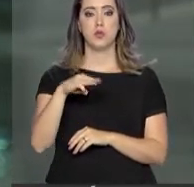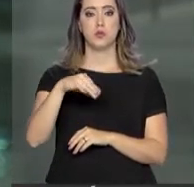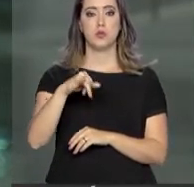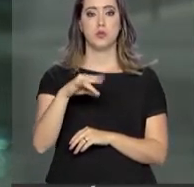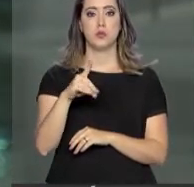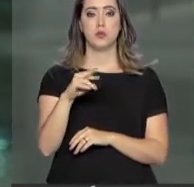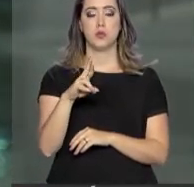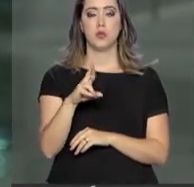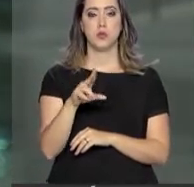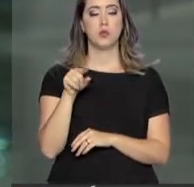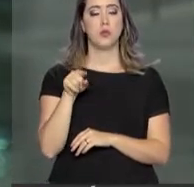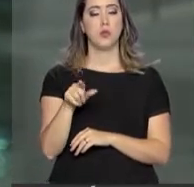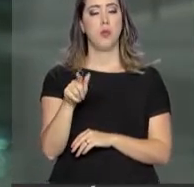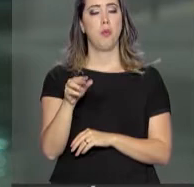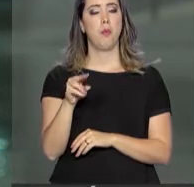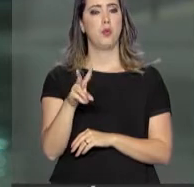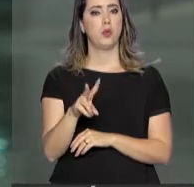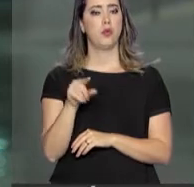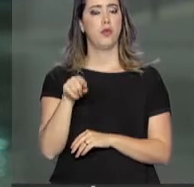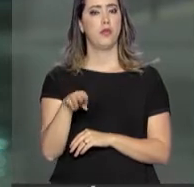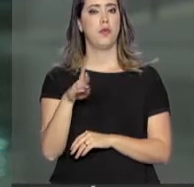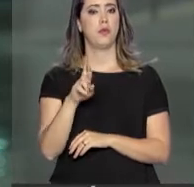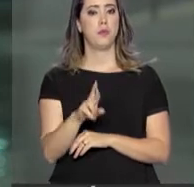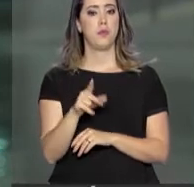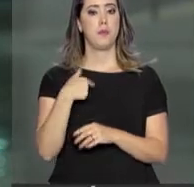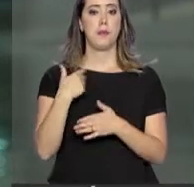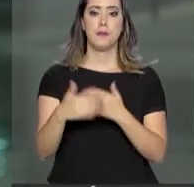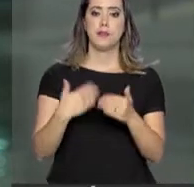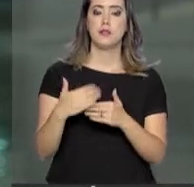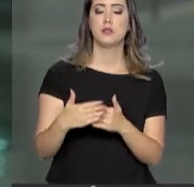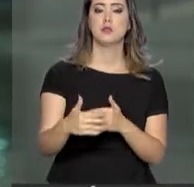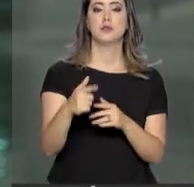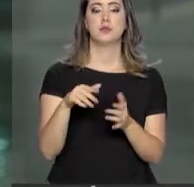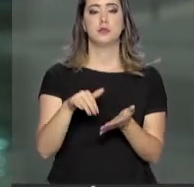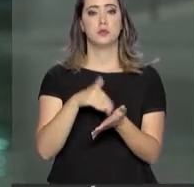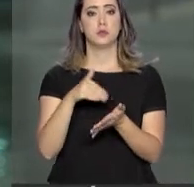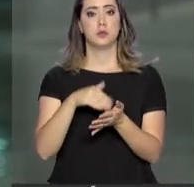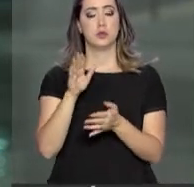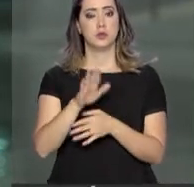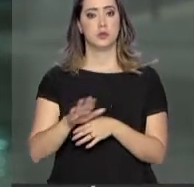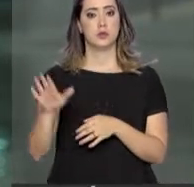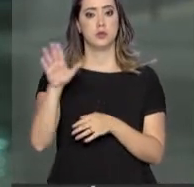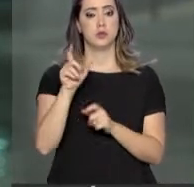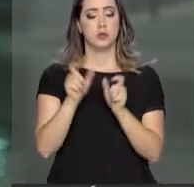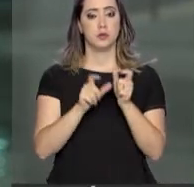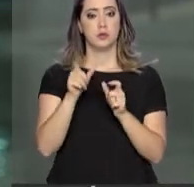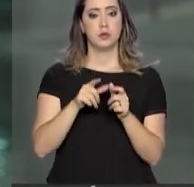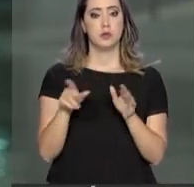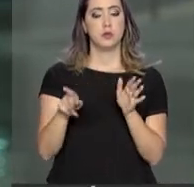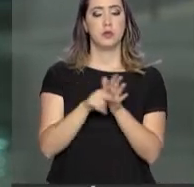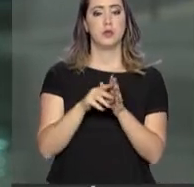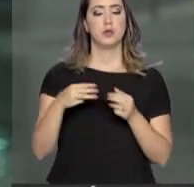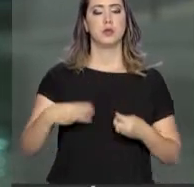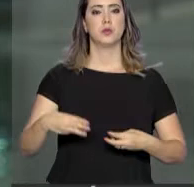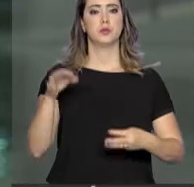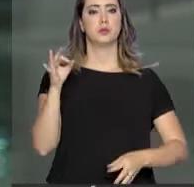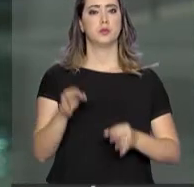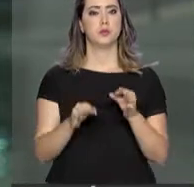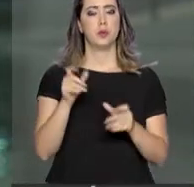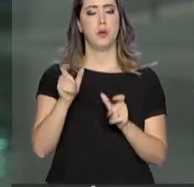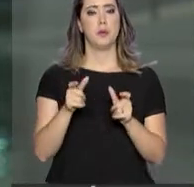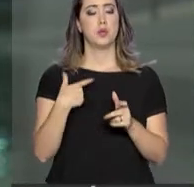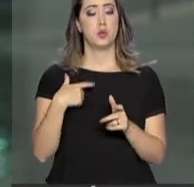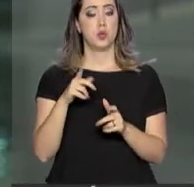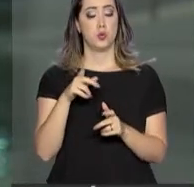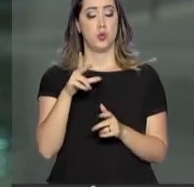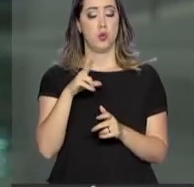desenvolvida pela secretaria nacional do consumidor do ministério da justiça as negociações estão abertas para pessoas